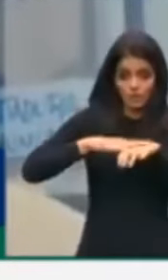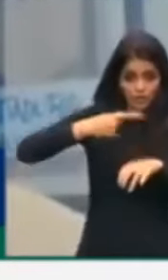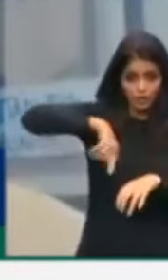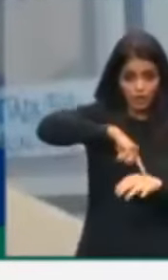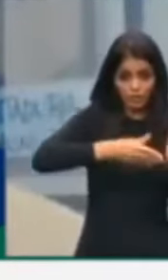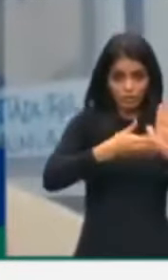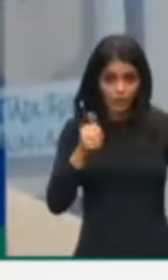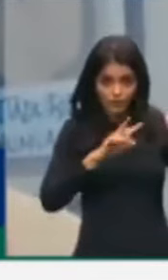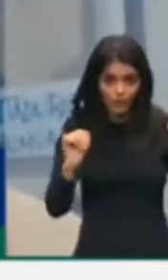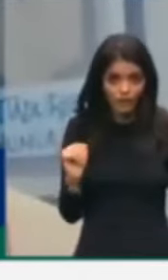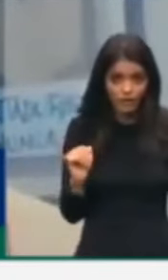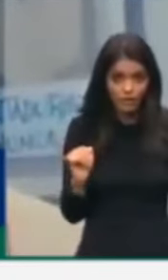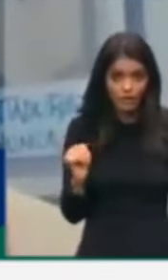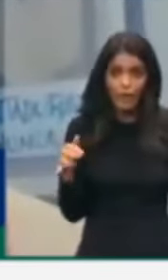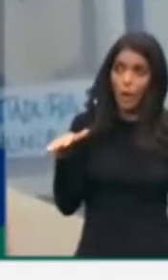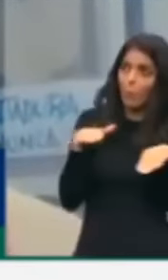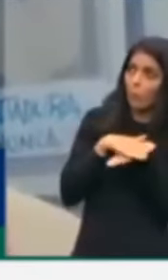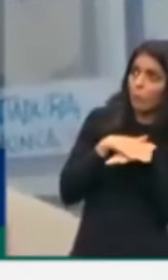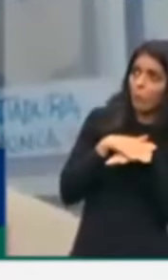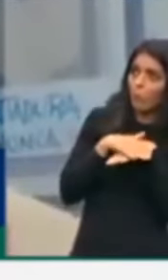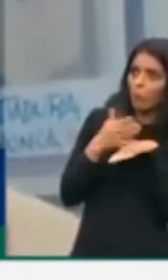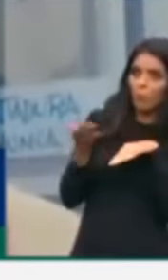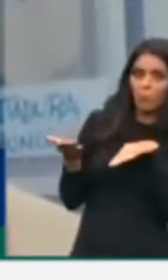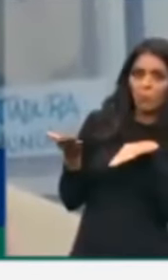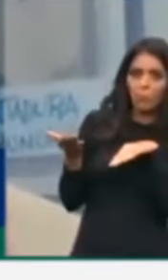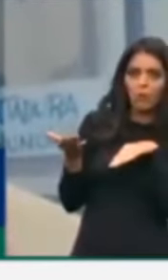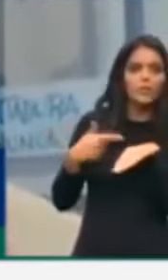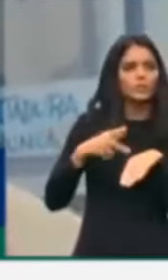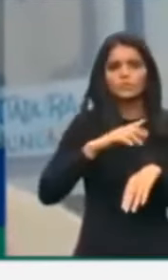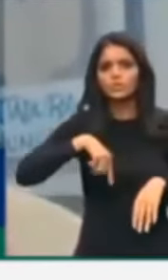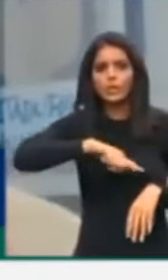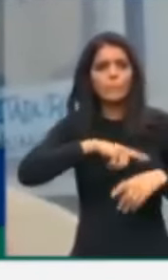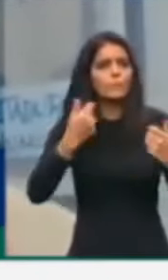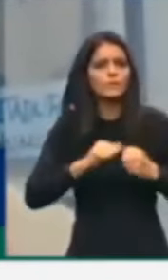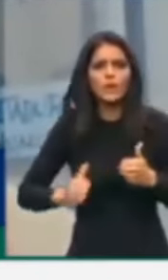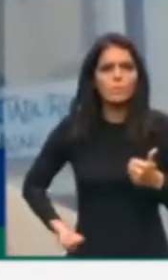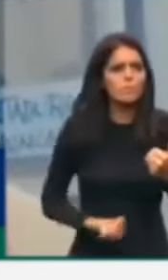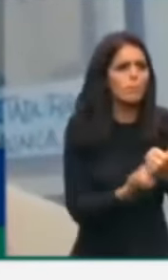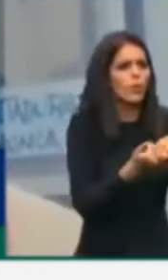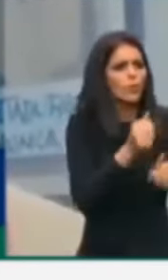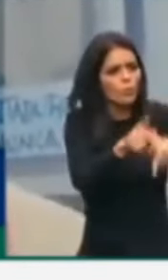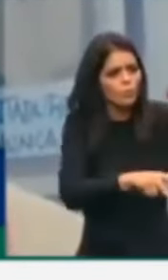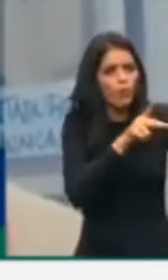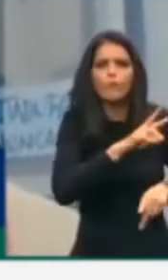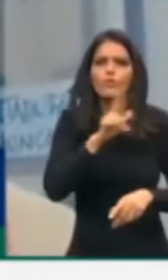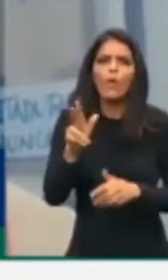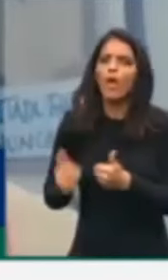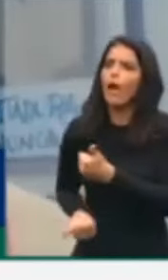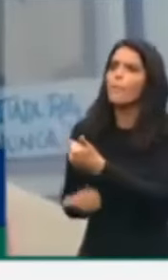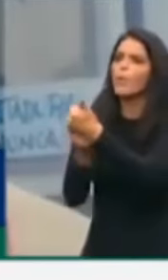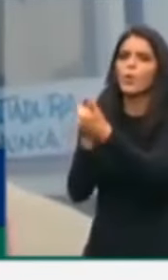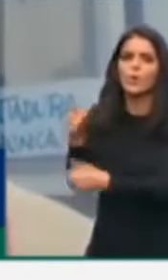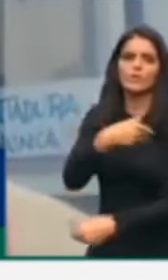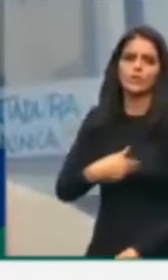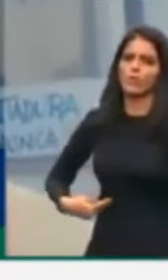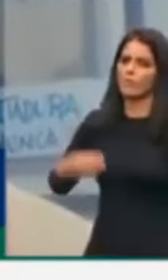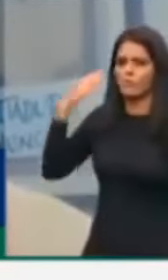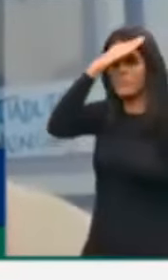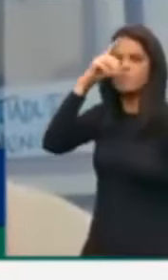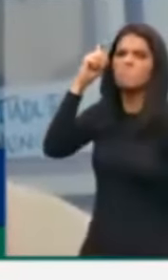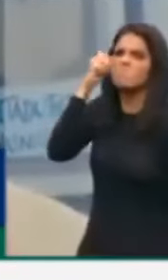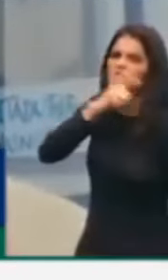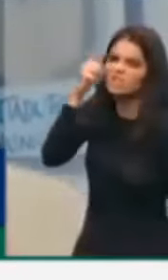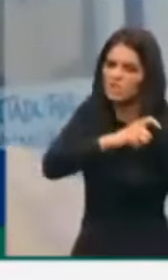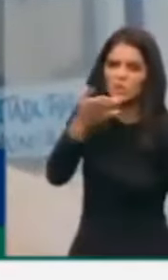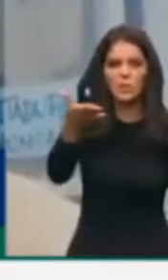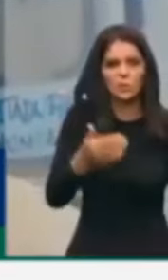retirar? Vamos ficar ao lado da população, ao lado dos servidores e não ao lado de um governo mentiroso. Vamos ficar, como